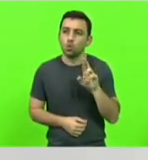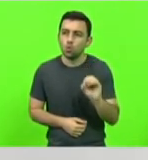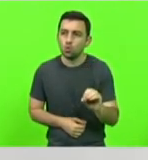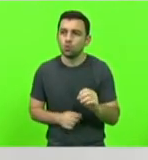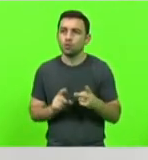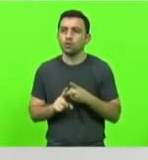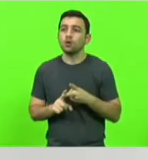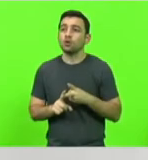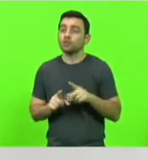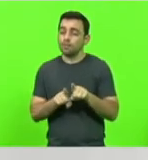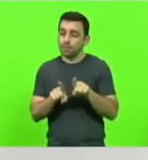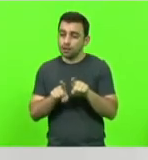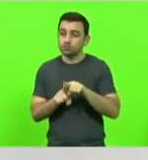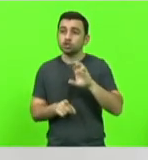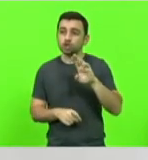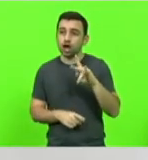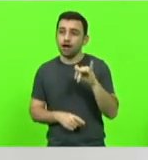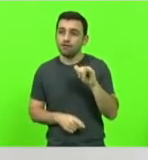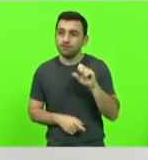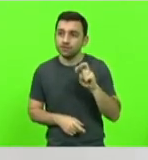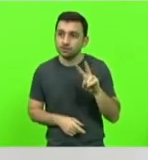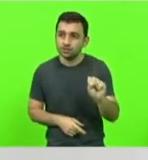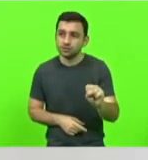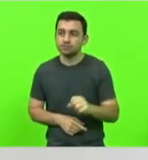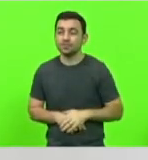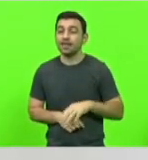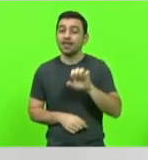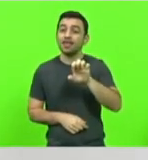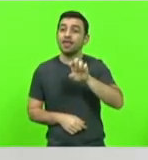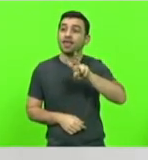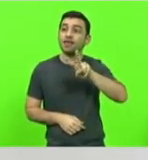próprio Hugo Chávez, Evo Morales,